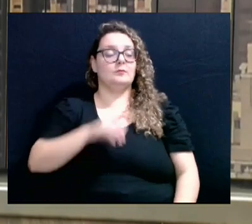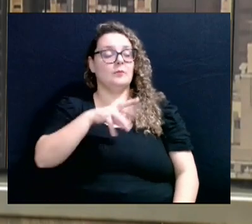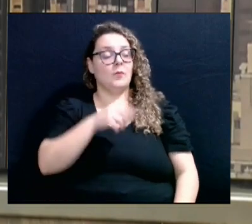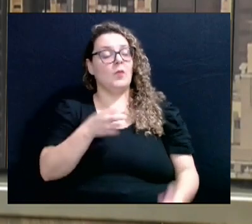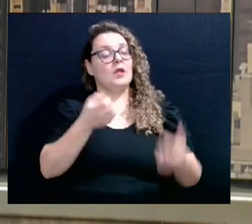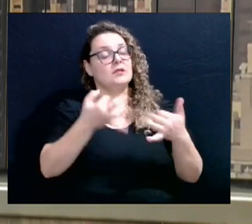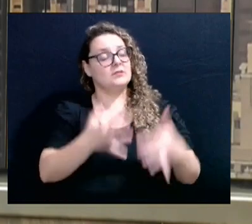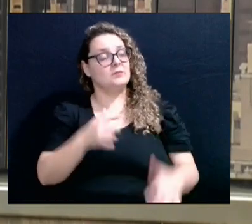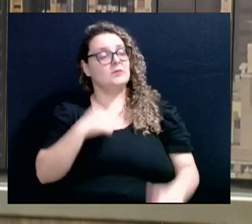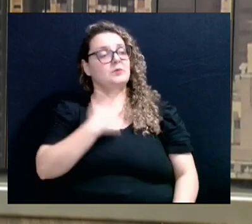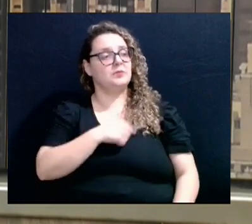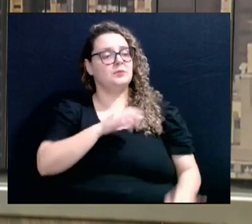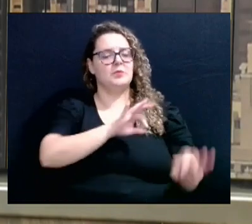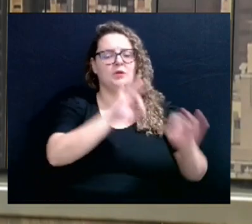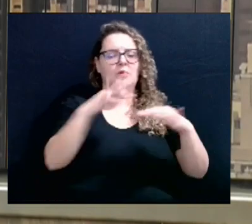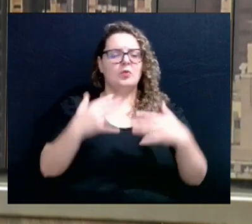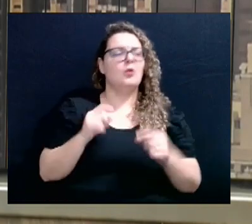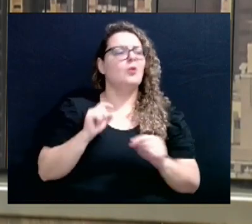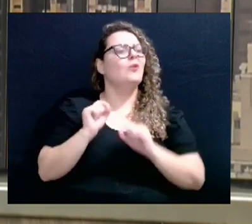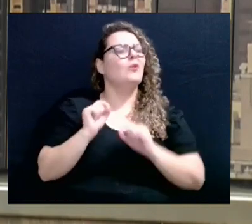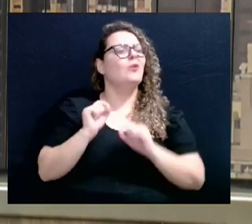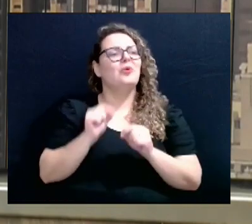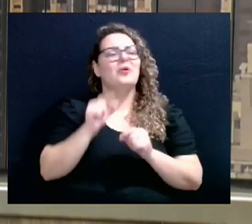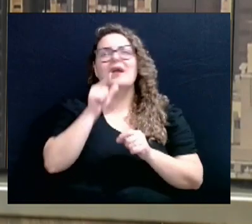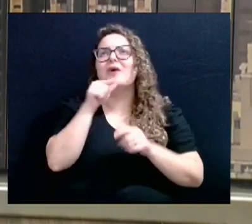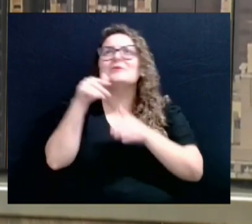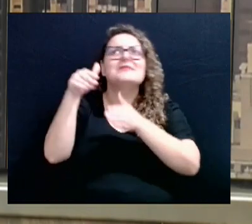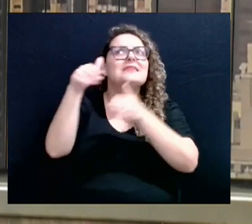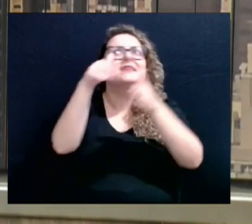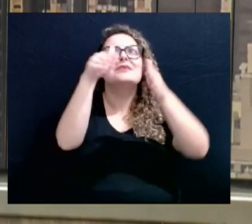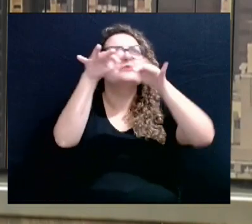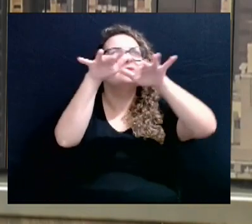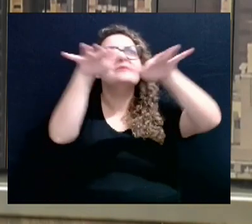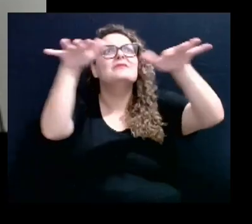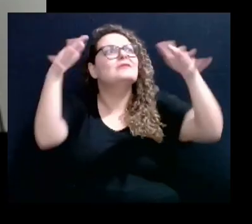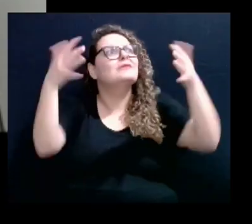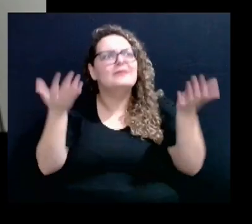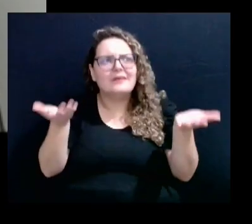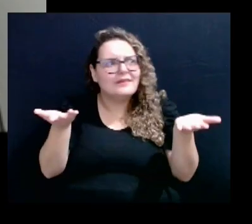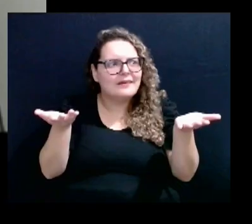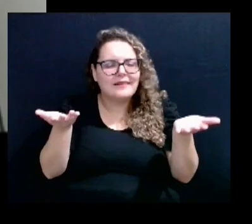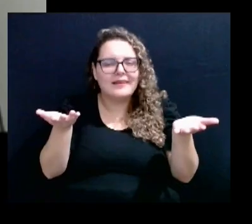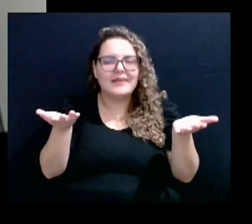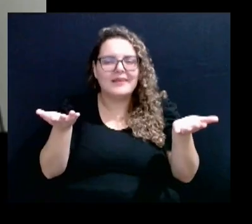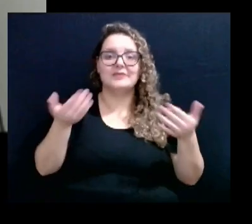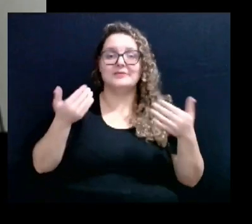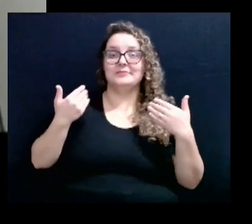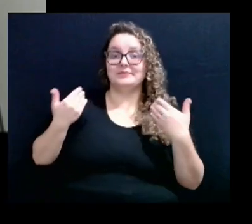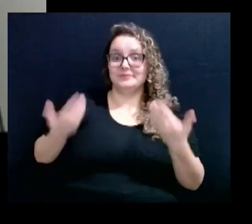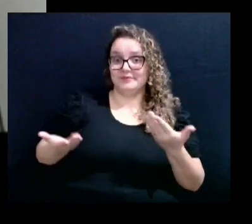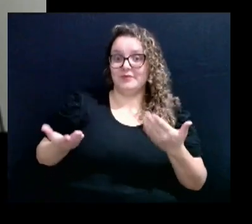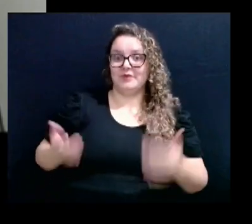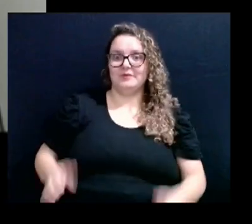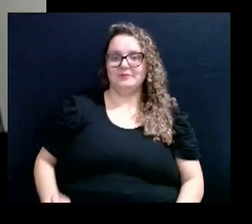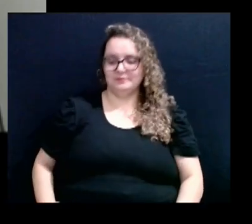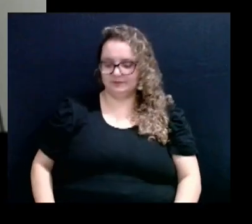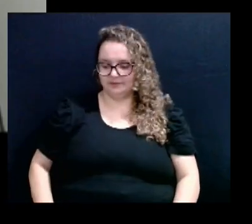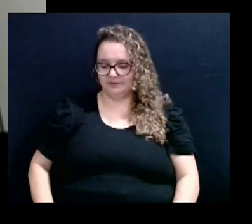assistindo, o que são os rios voadores. Bom, rios voadores vem